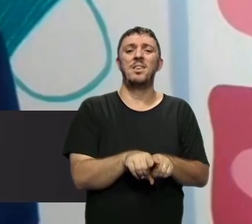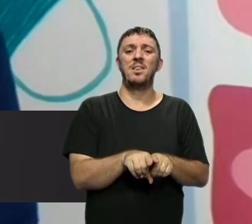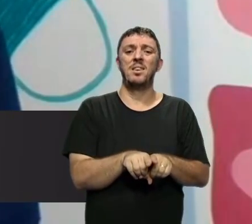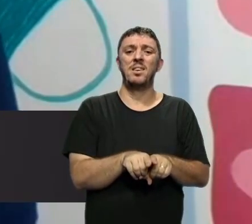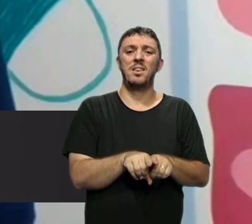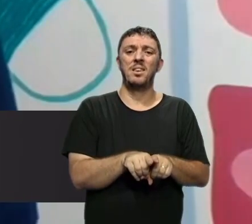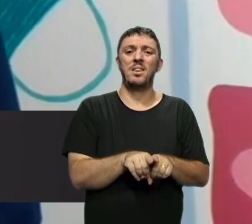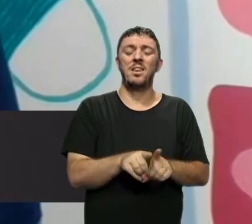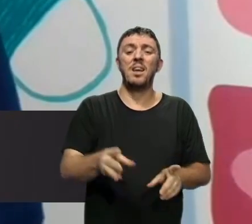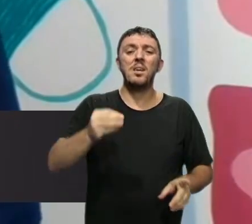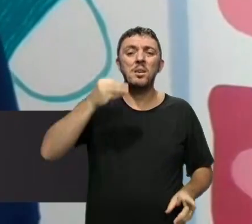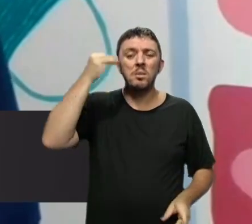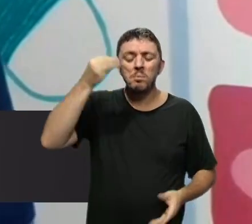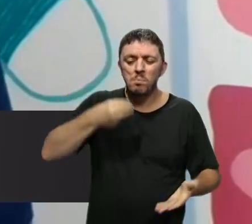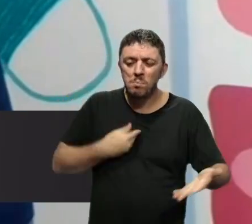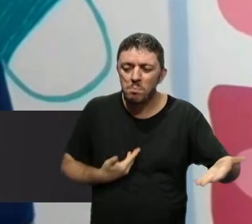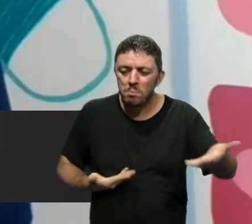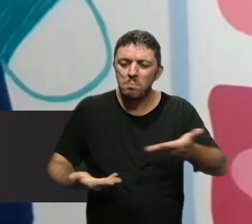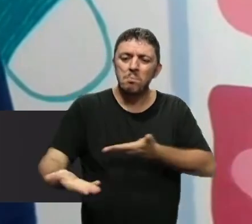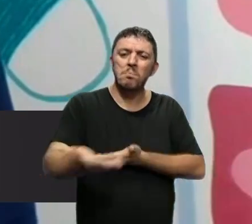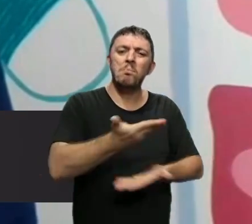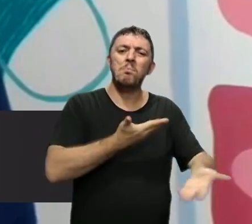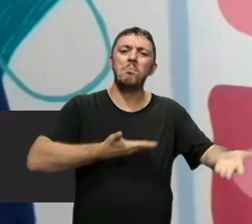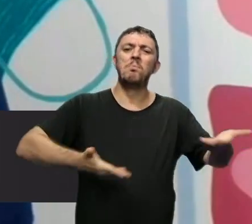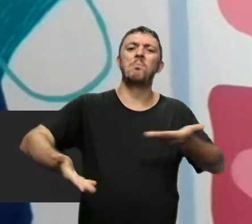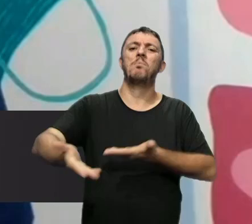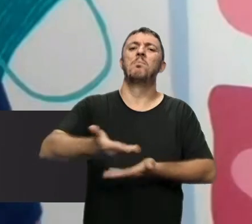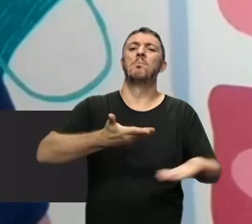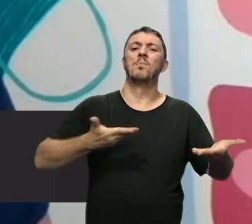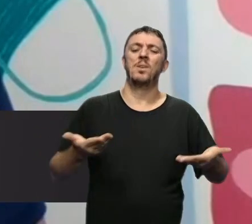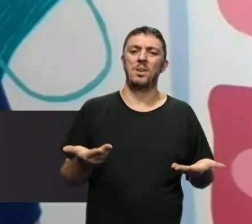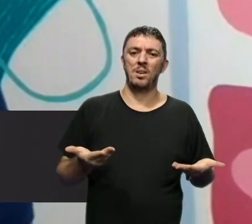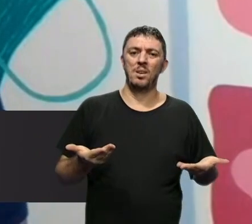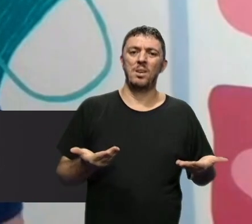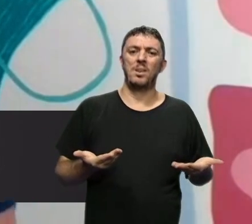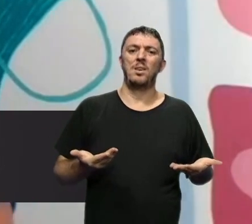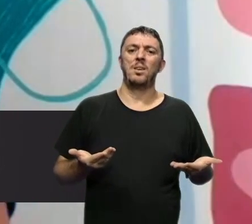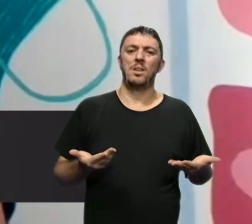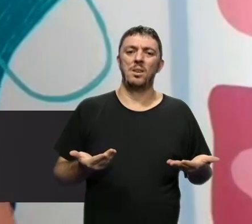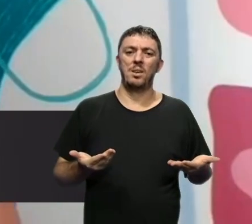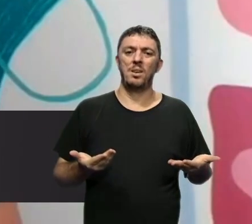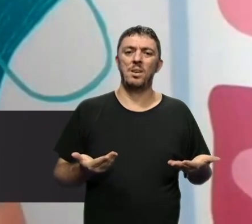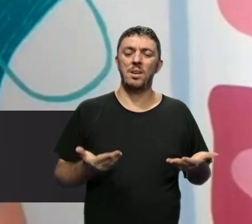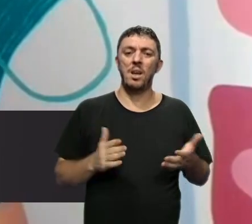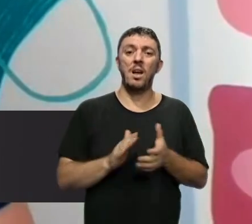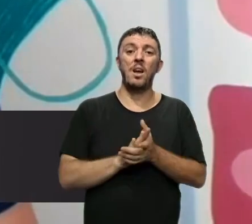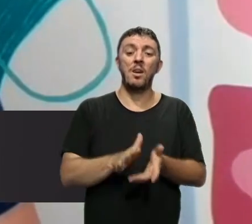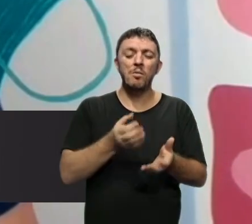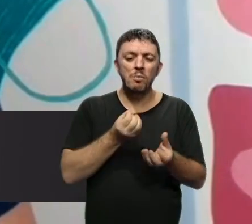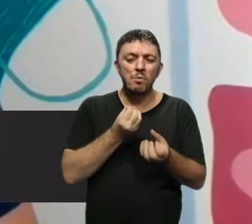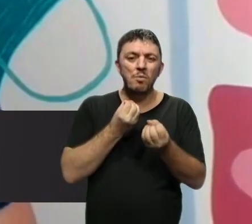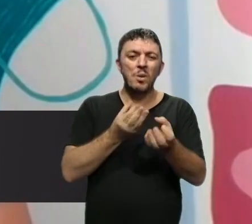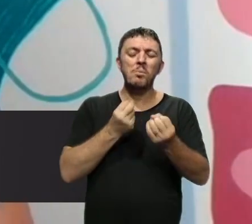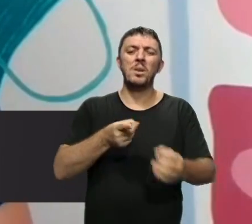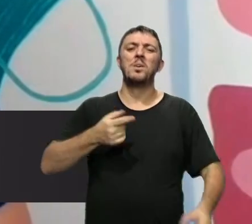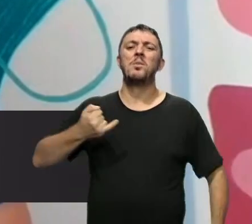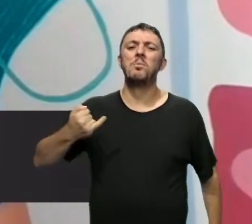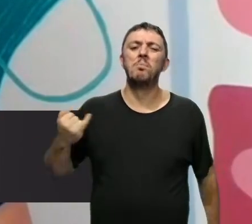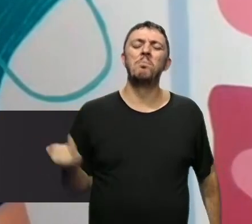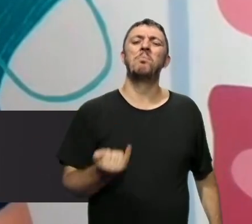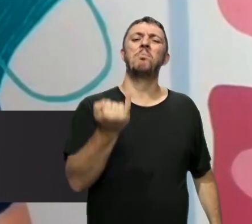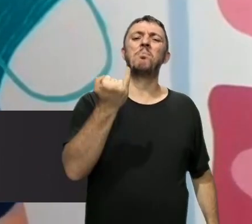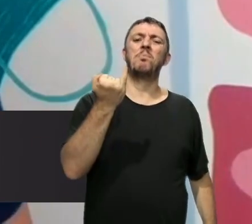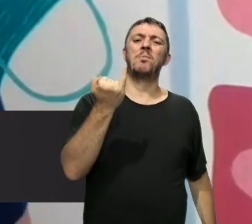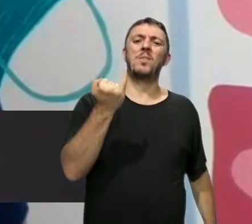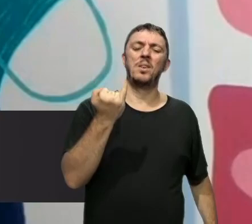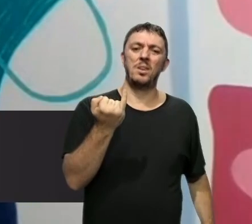a experiência de um ajuda na construção da experiência do outro. Então, são informações muito importantes, essa troca